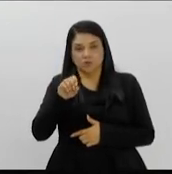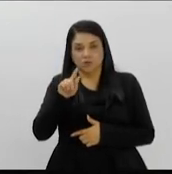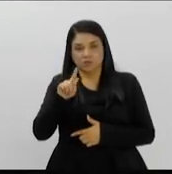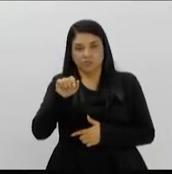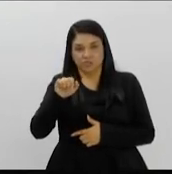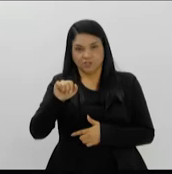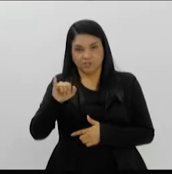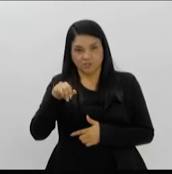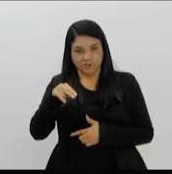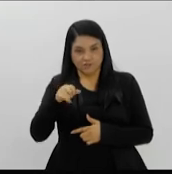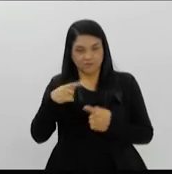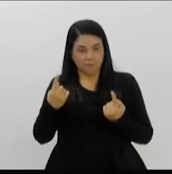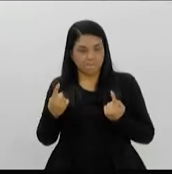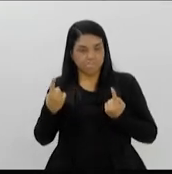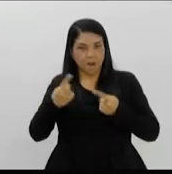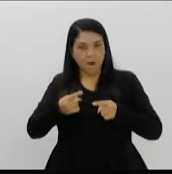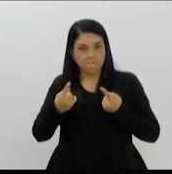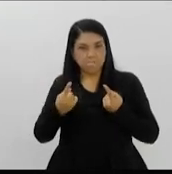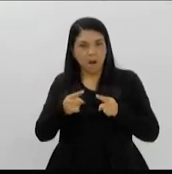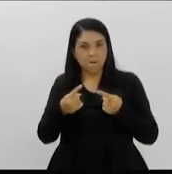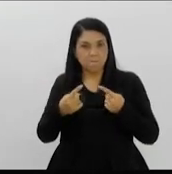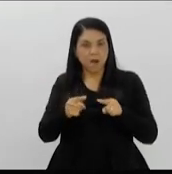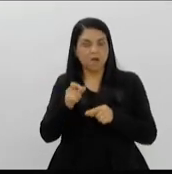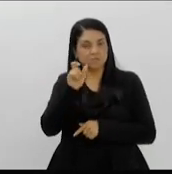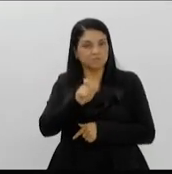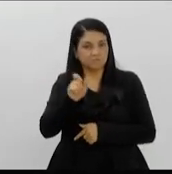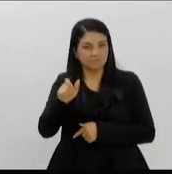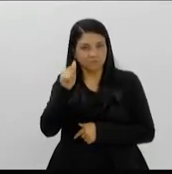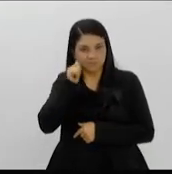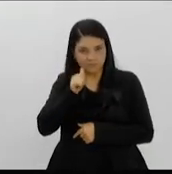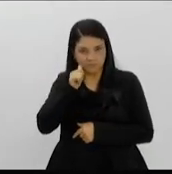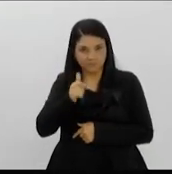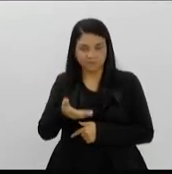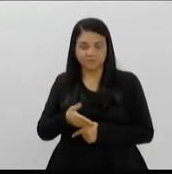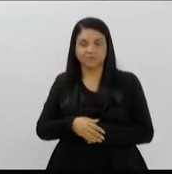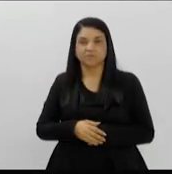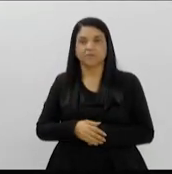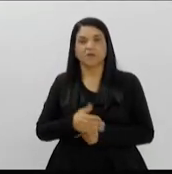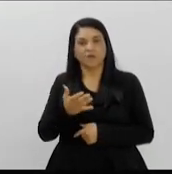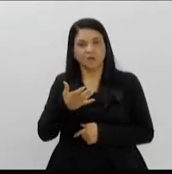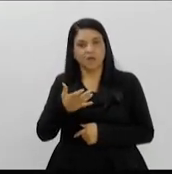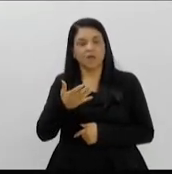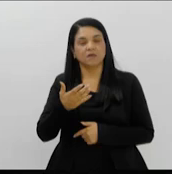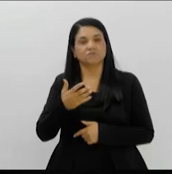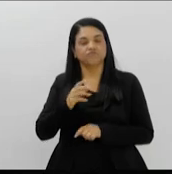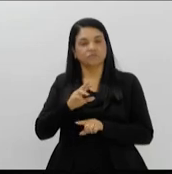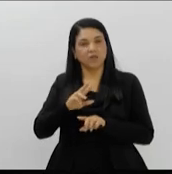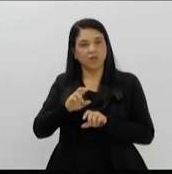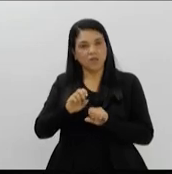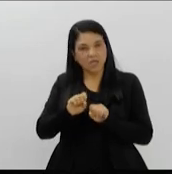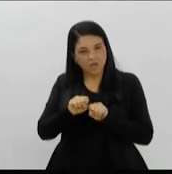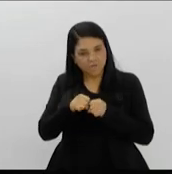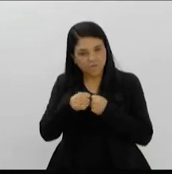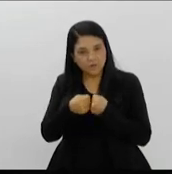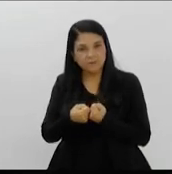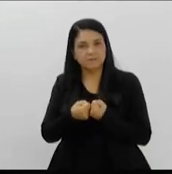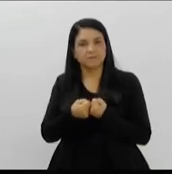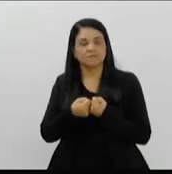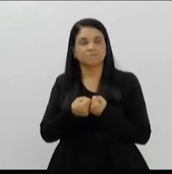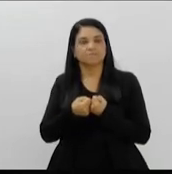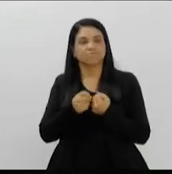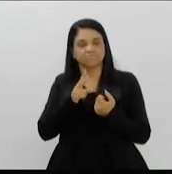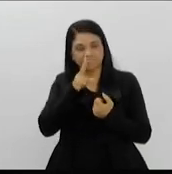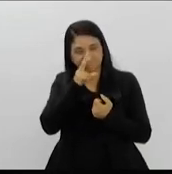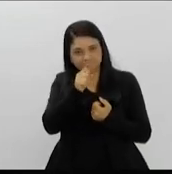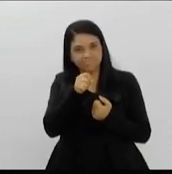de ataque às mulheres. Então, eu queria aqui, mais uma vez, reforçar e deixar